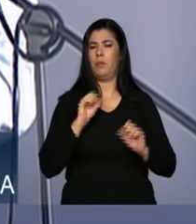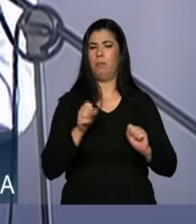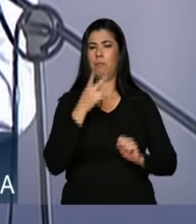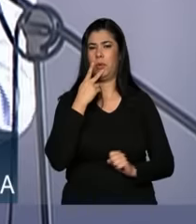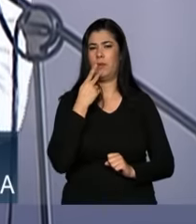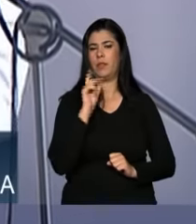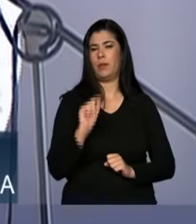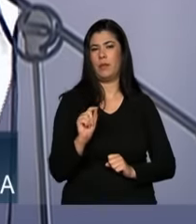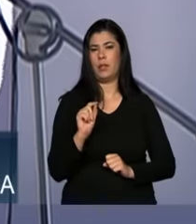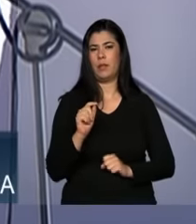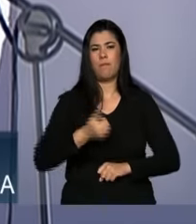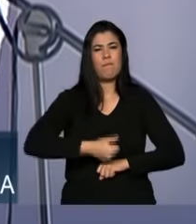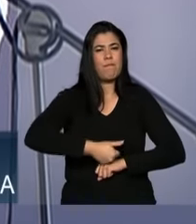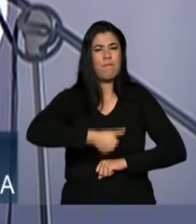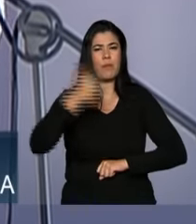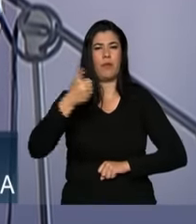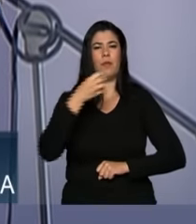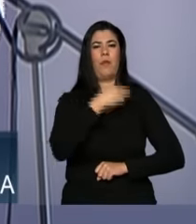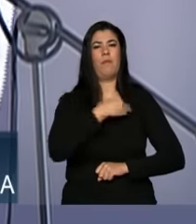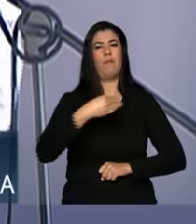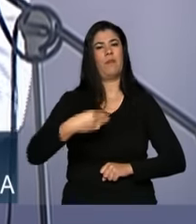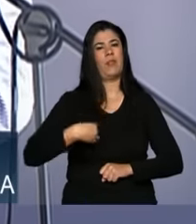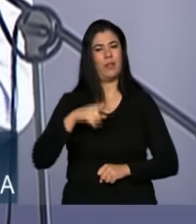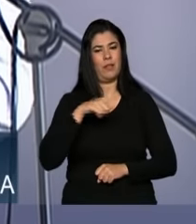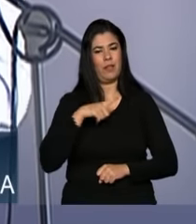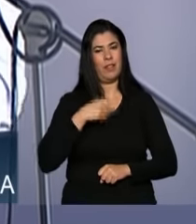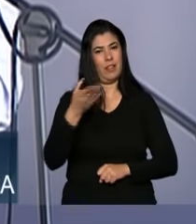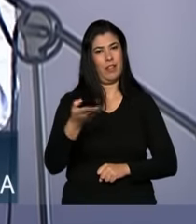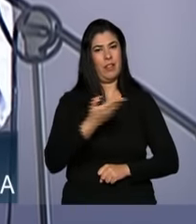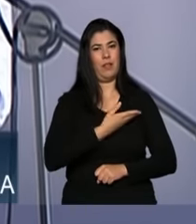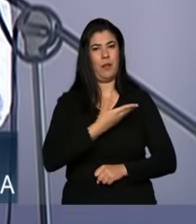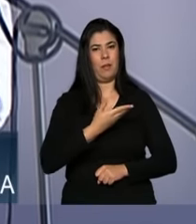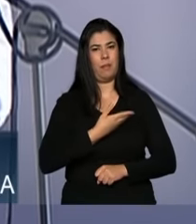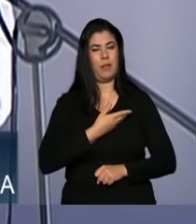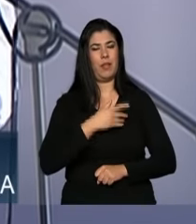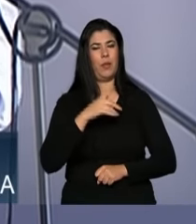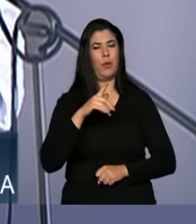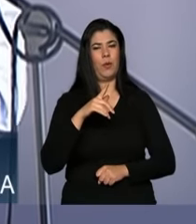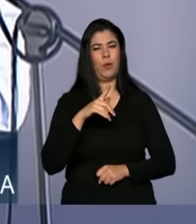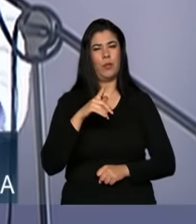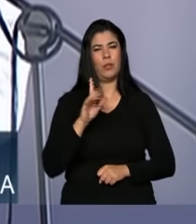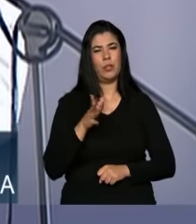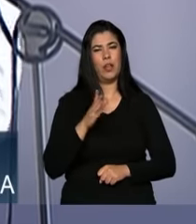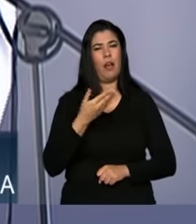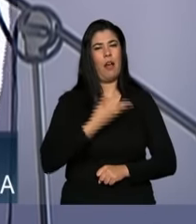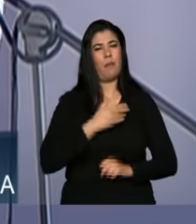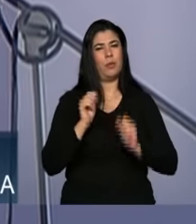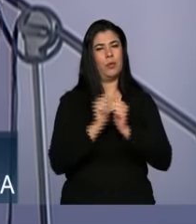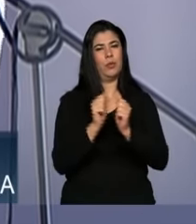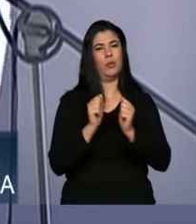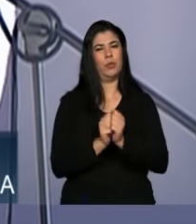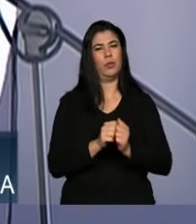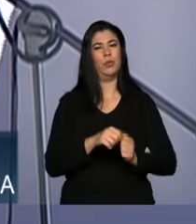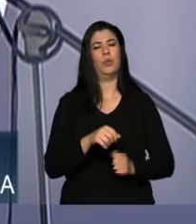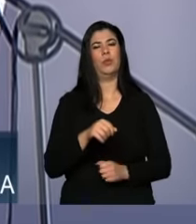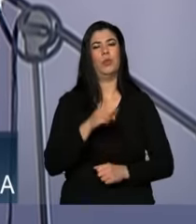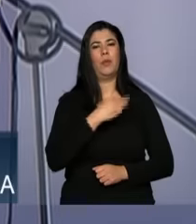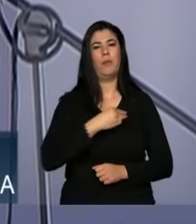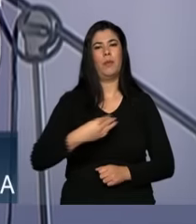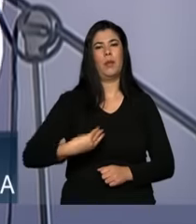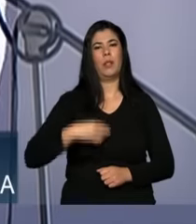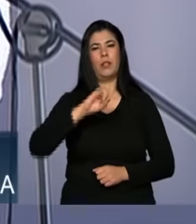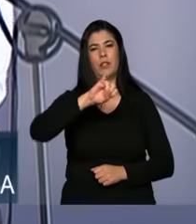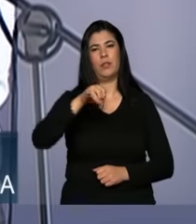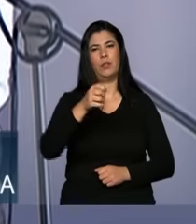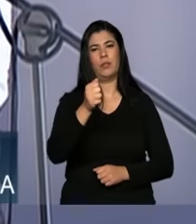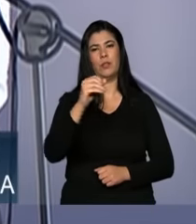dizer que o melhor ministro que a senhora tem é o meu amigo há 33 anos, Jacques Wagner. Mas como ele é